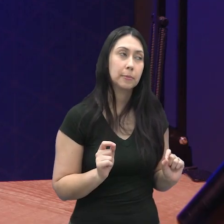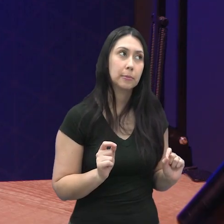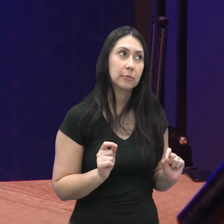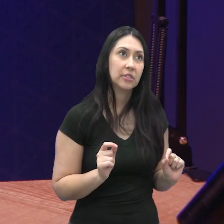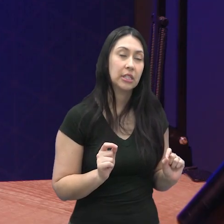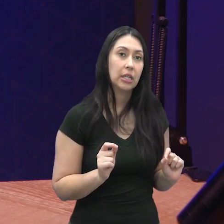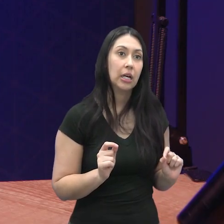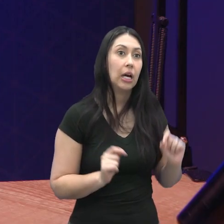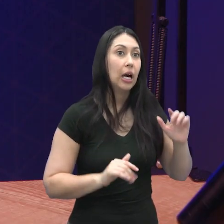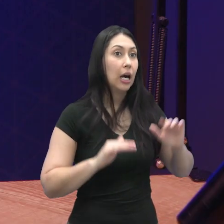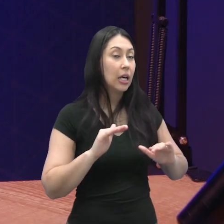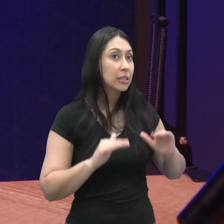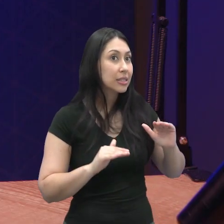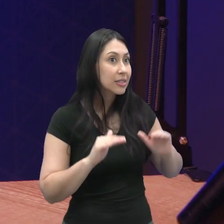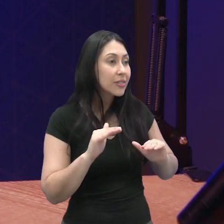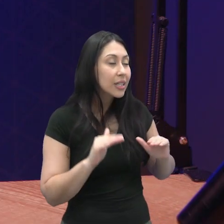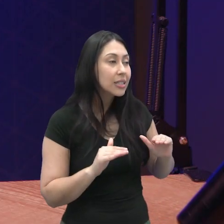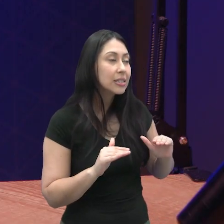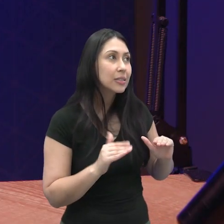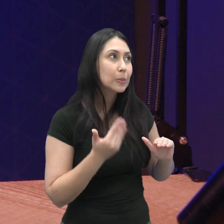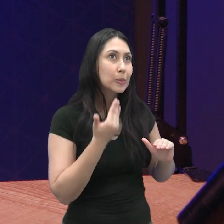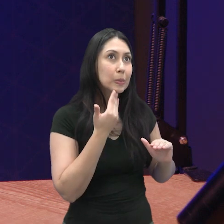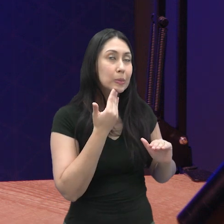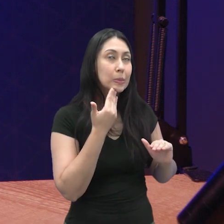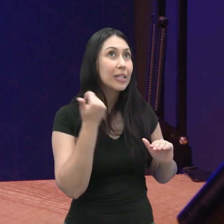talvez a resposta não seja